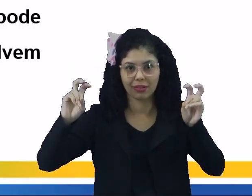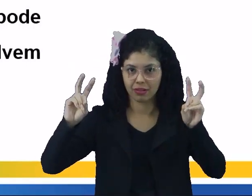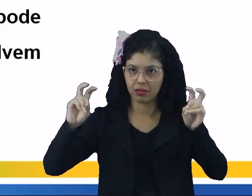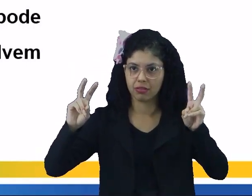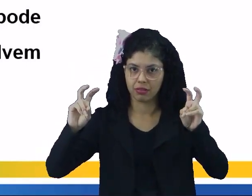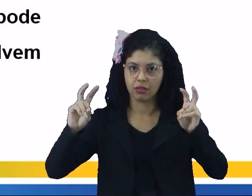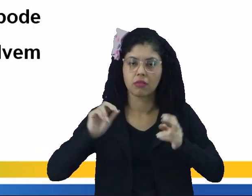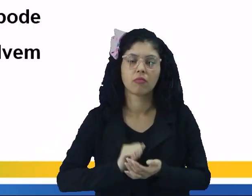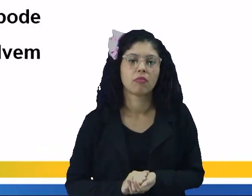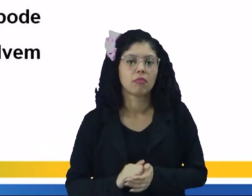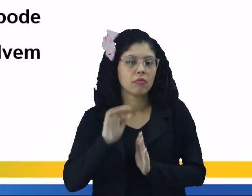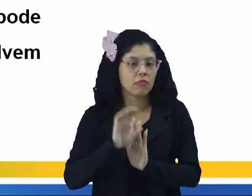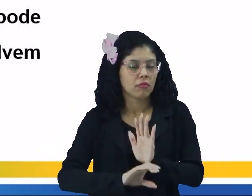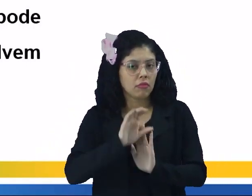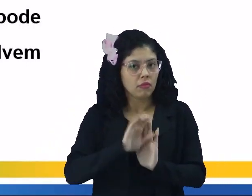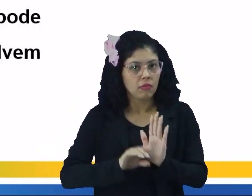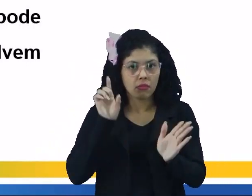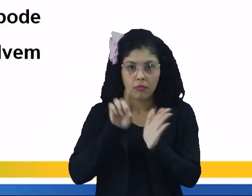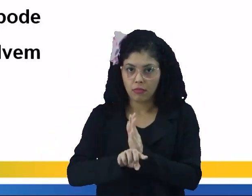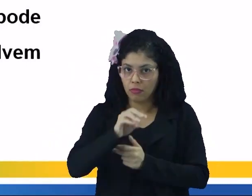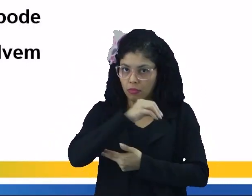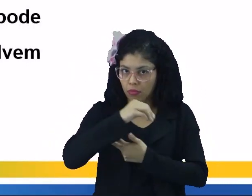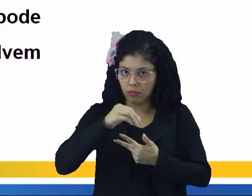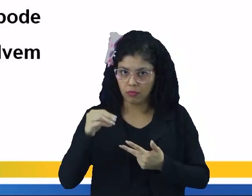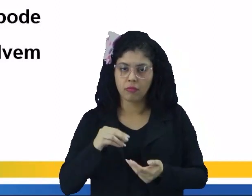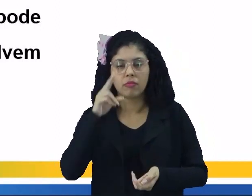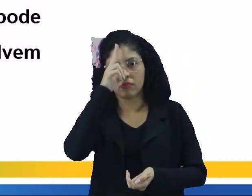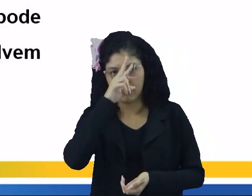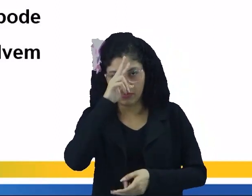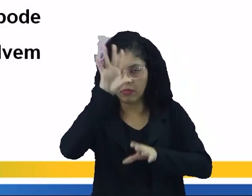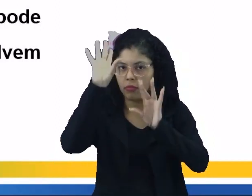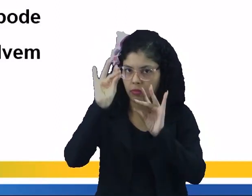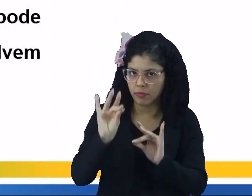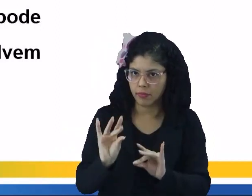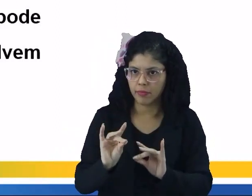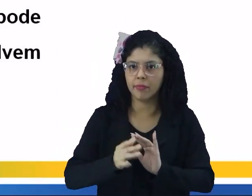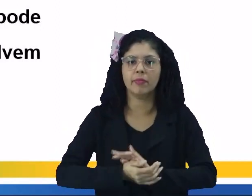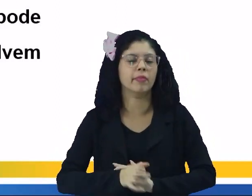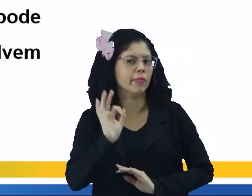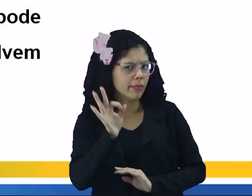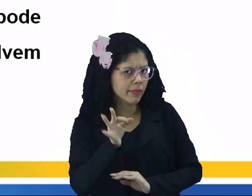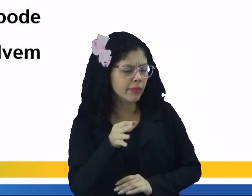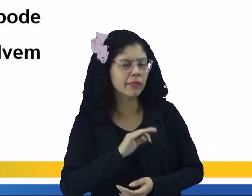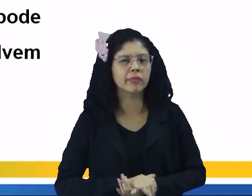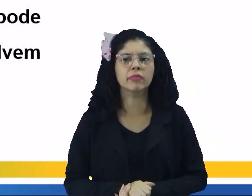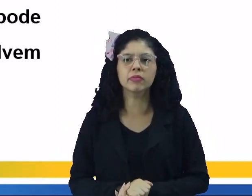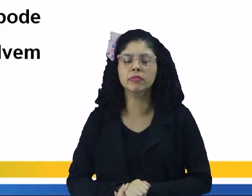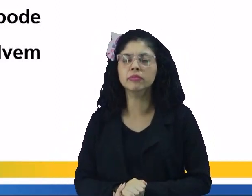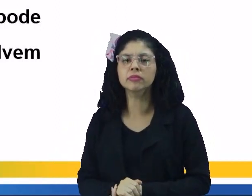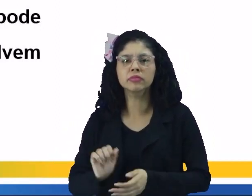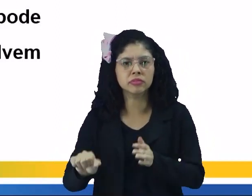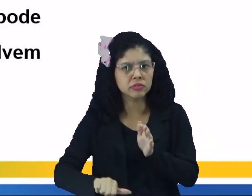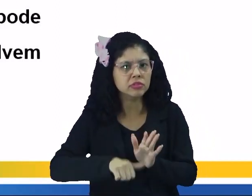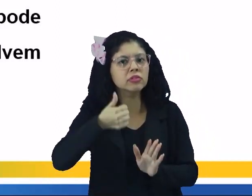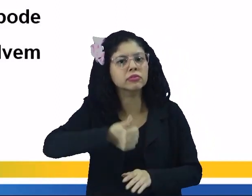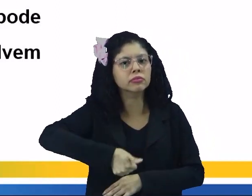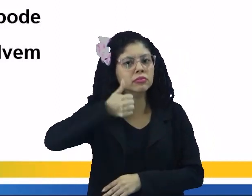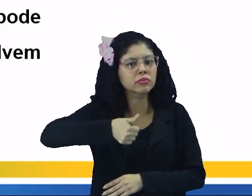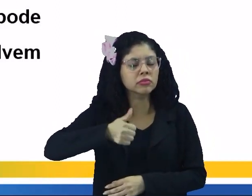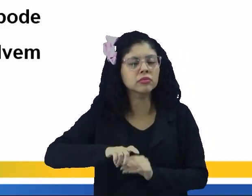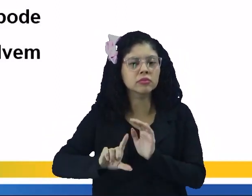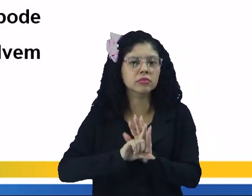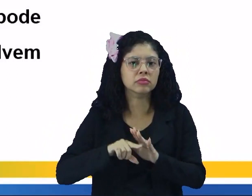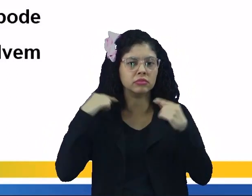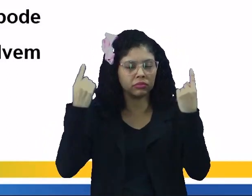também no conteúdo das questões do Enem. Então lembre-se desse detalhe. Certo então? Então, primeira lei de Newton